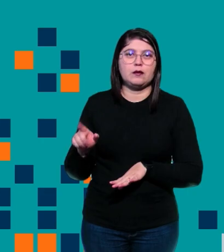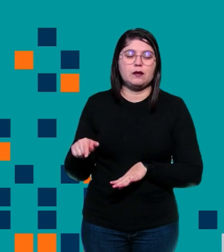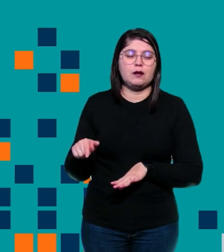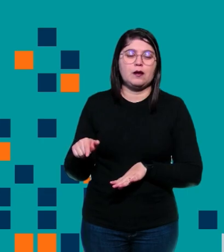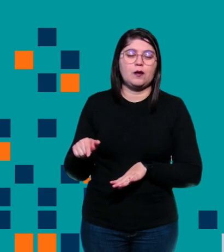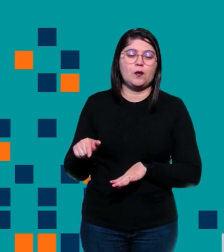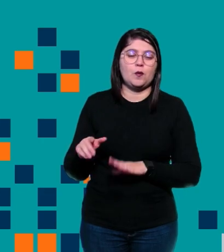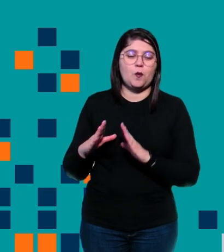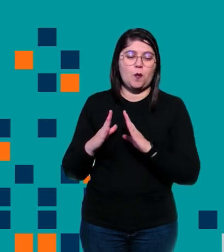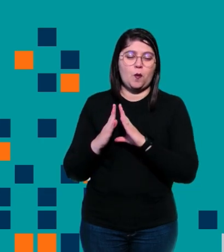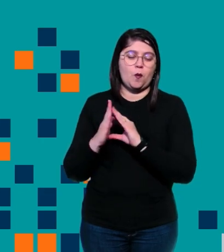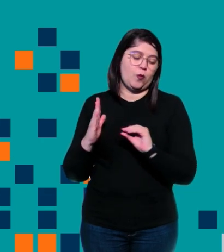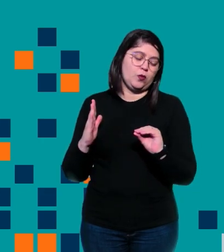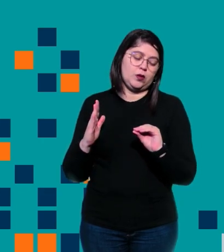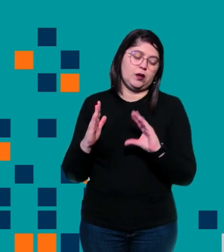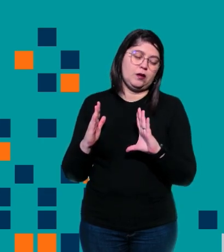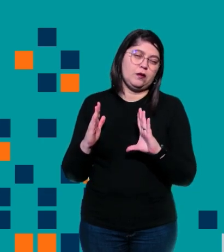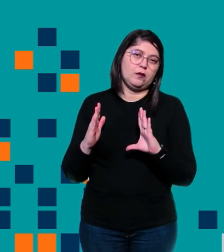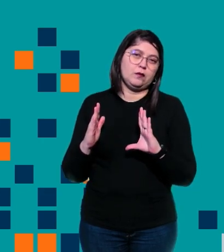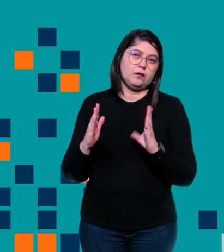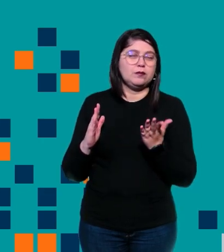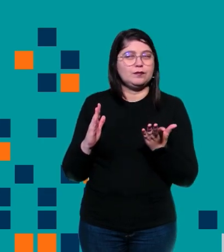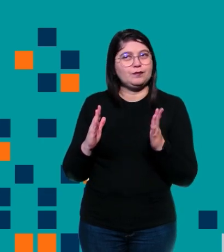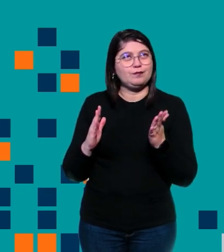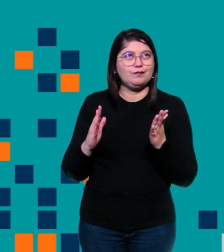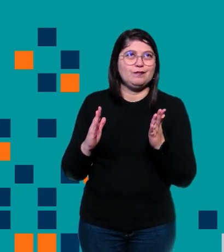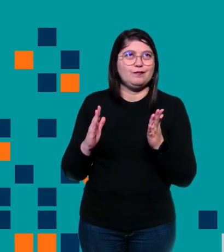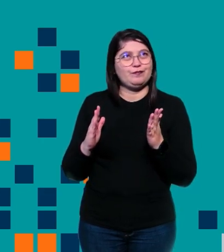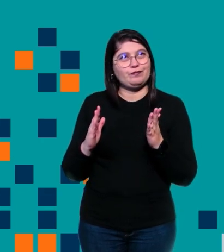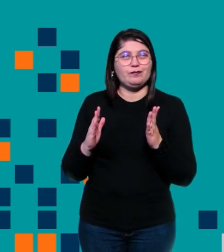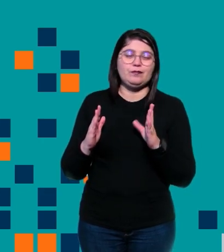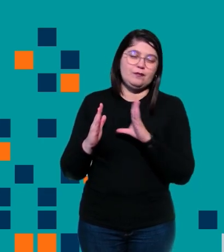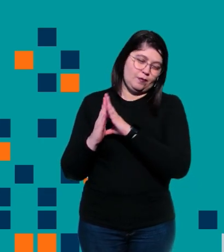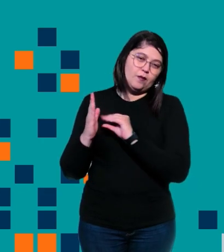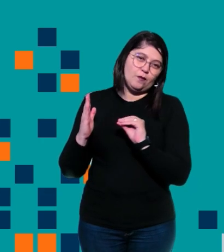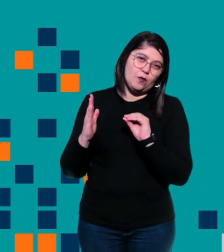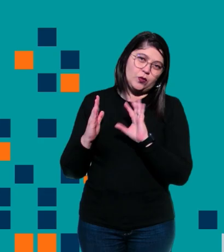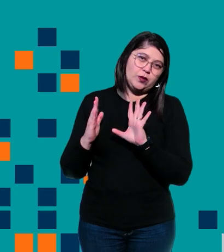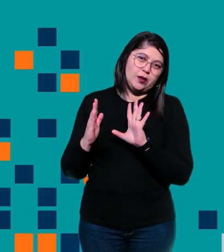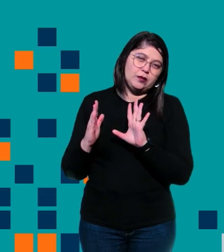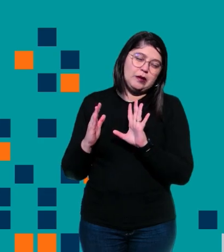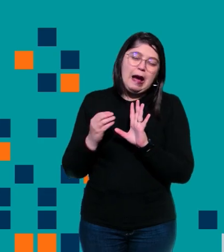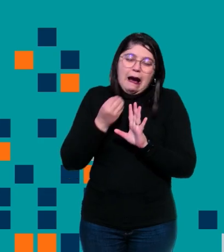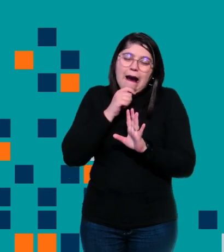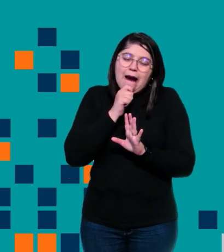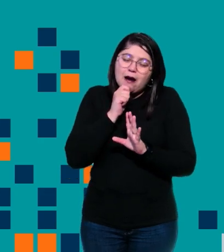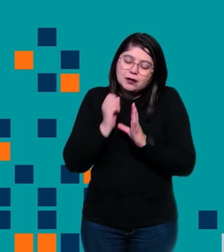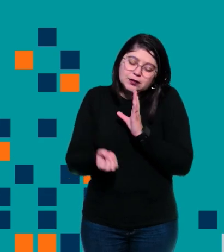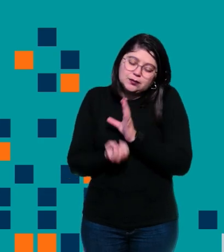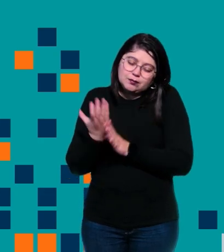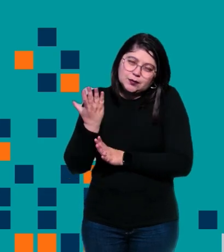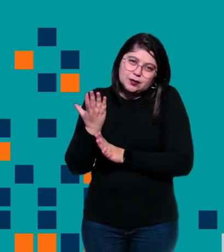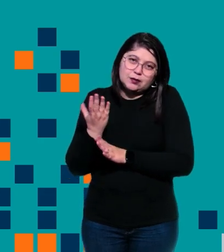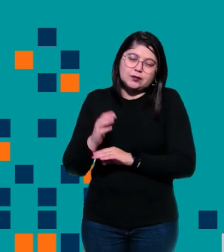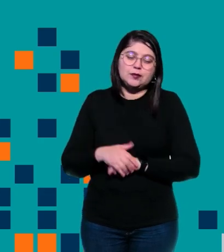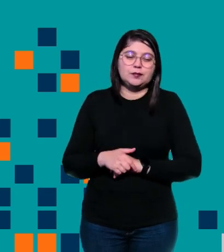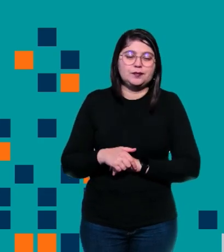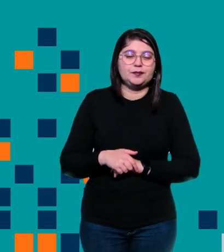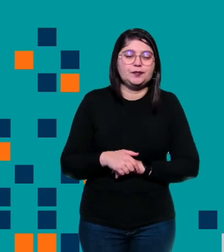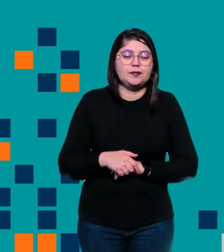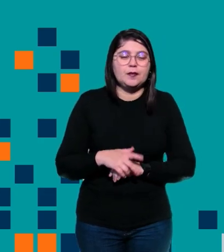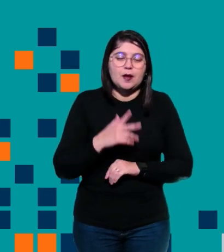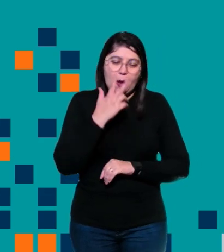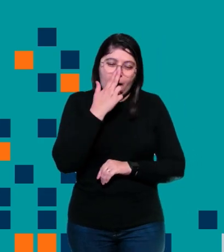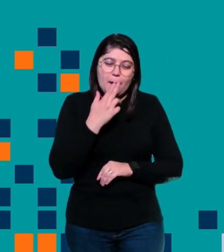um modelo que real, né? Um protótipo que a gente está desenvolvendo, que é como se fosse